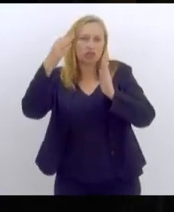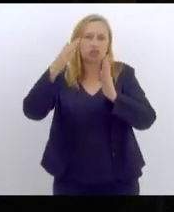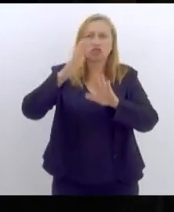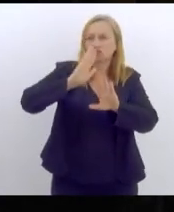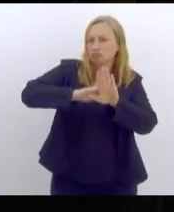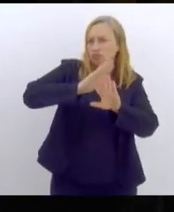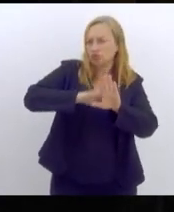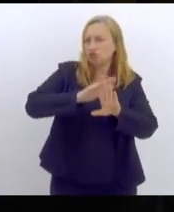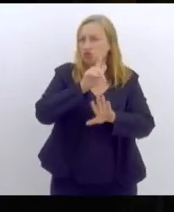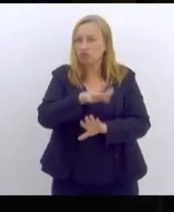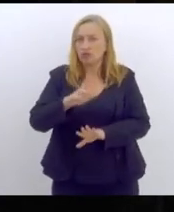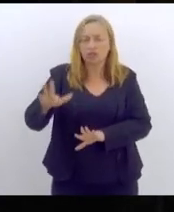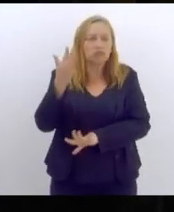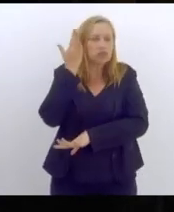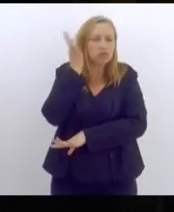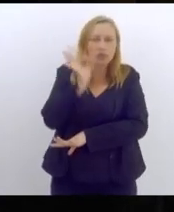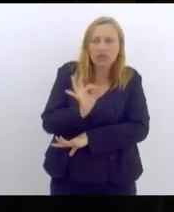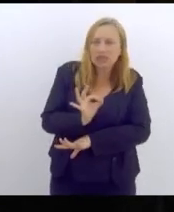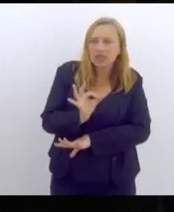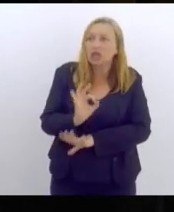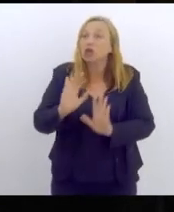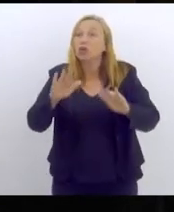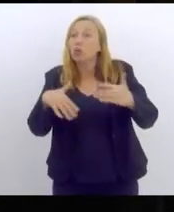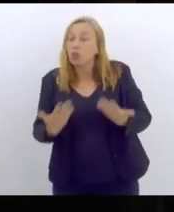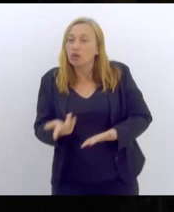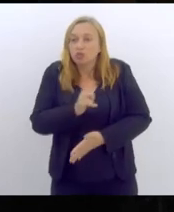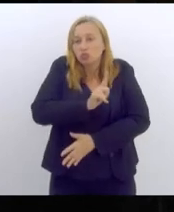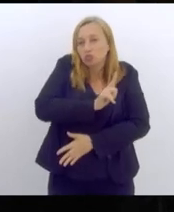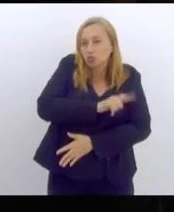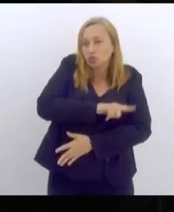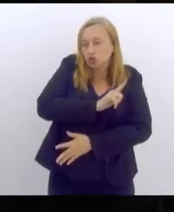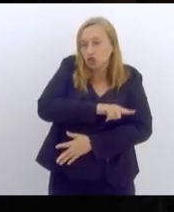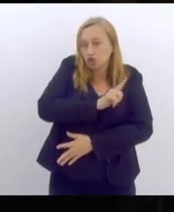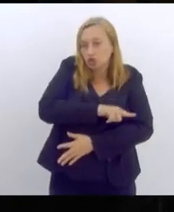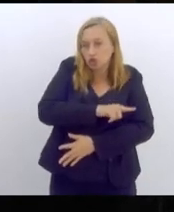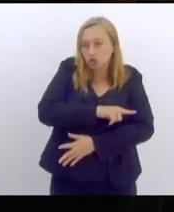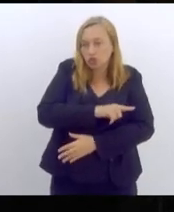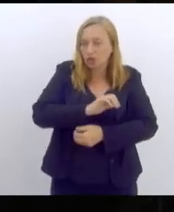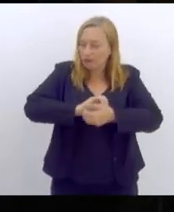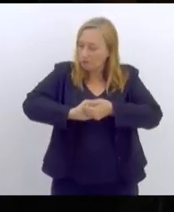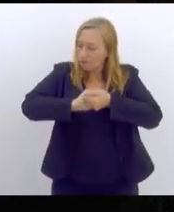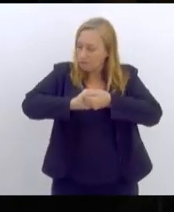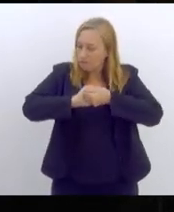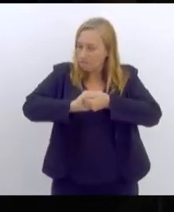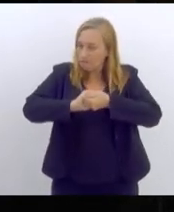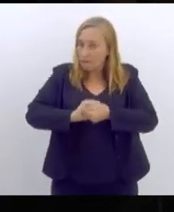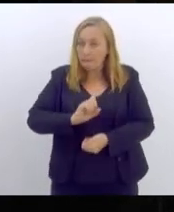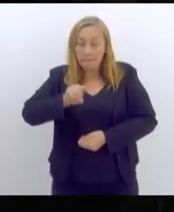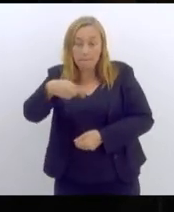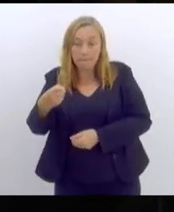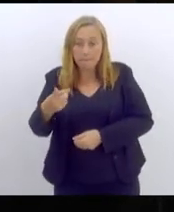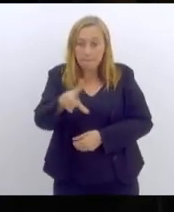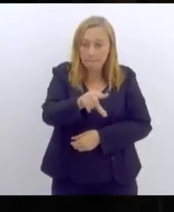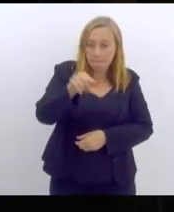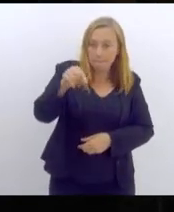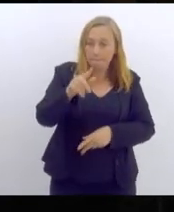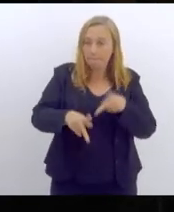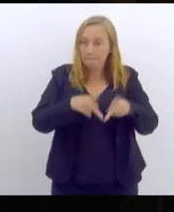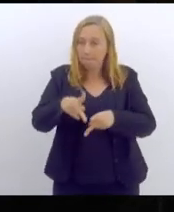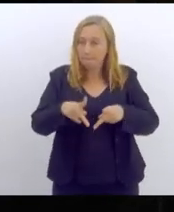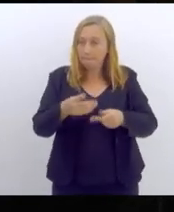diferentes, eles não compreendem quando os gestores se dão as mãos após eleitos em prol